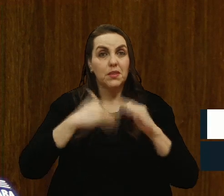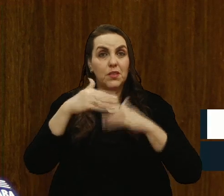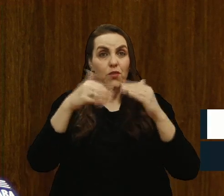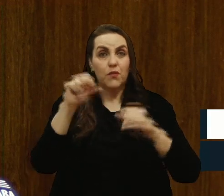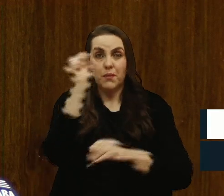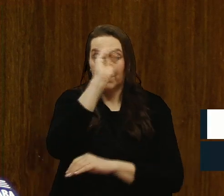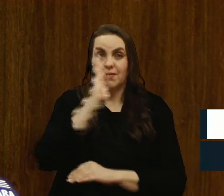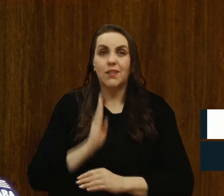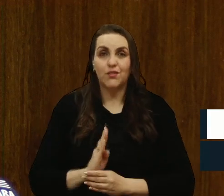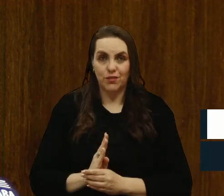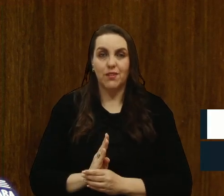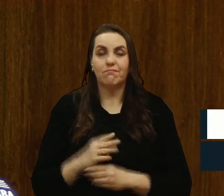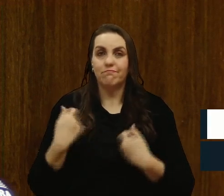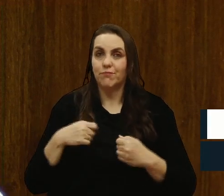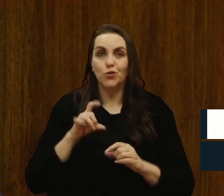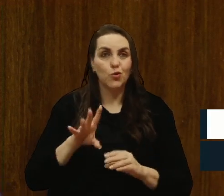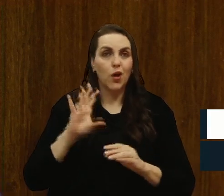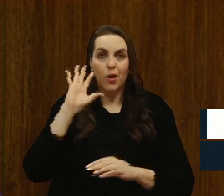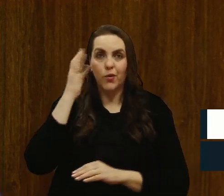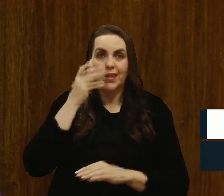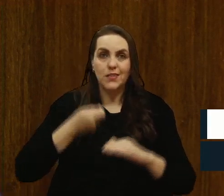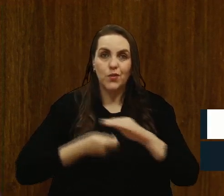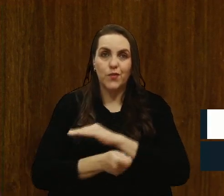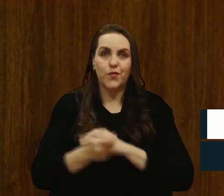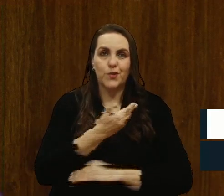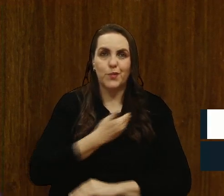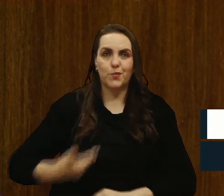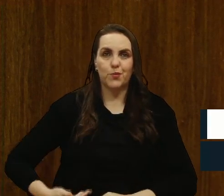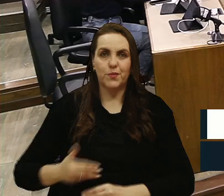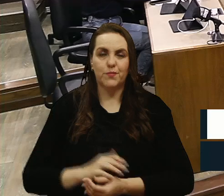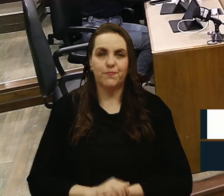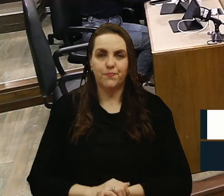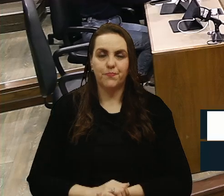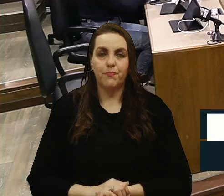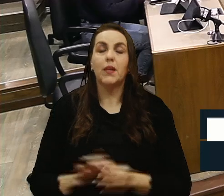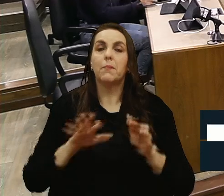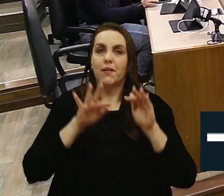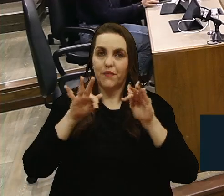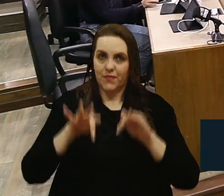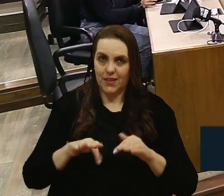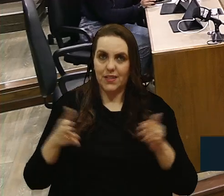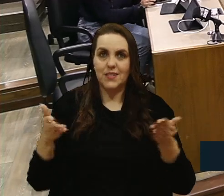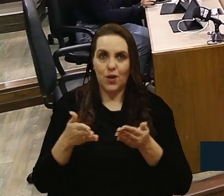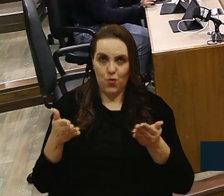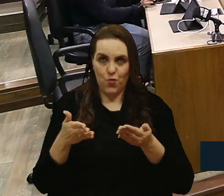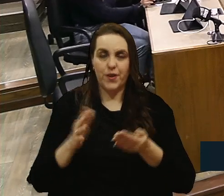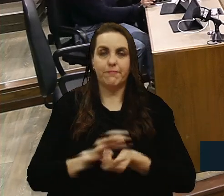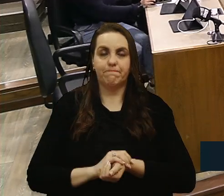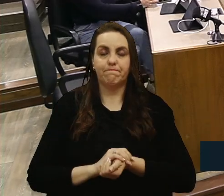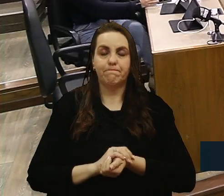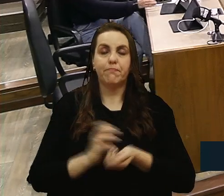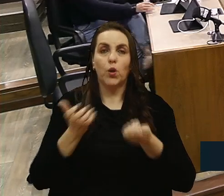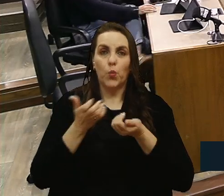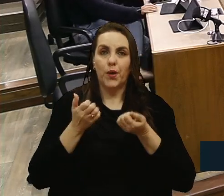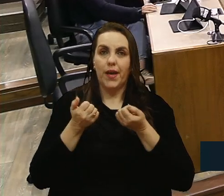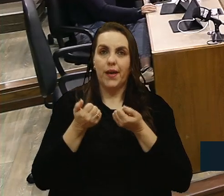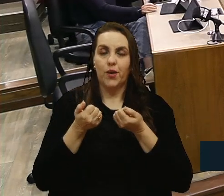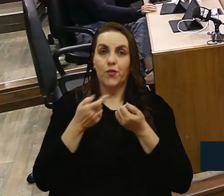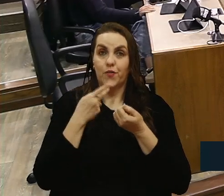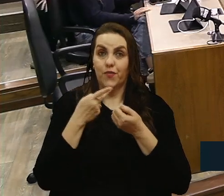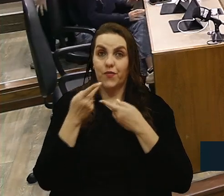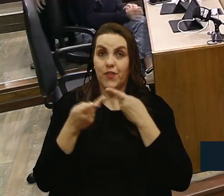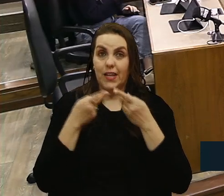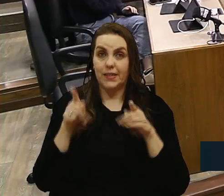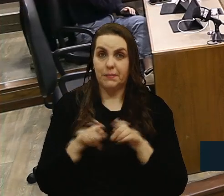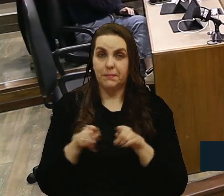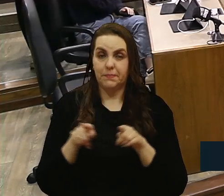nacional e isso só acontece com investimento público. E para concluir, eu queria falar de um dos